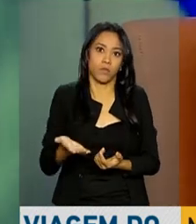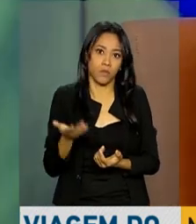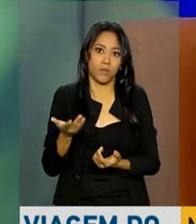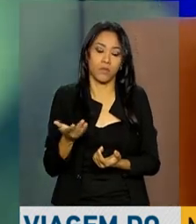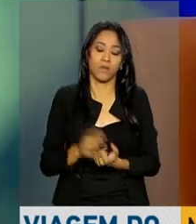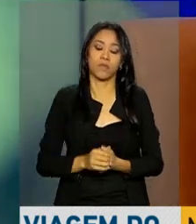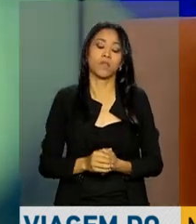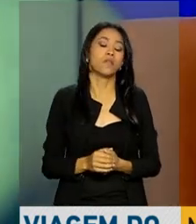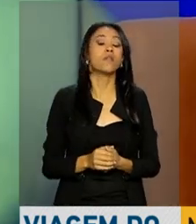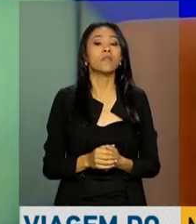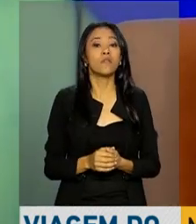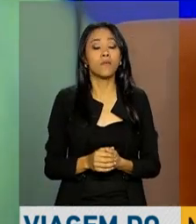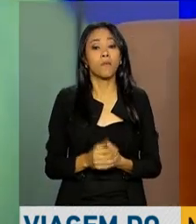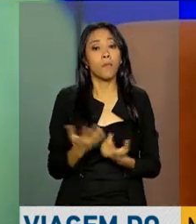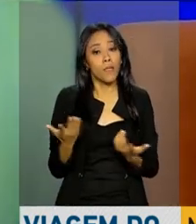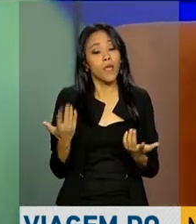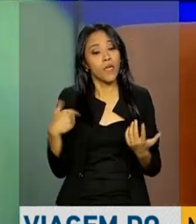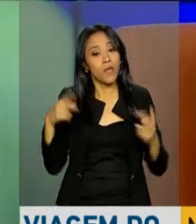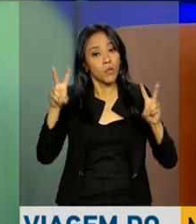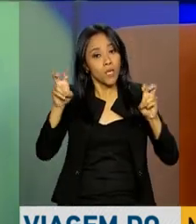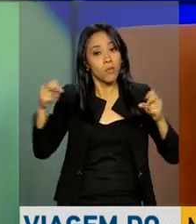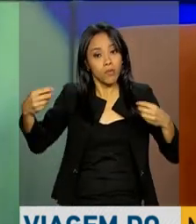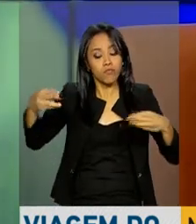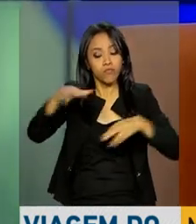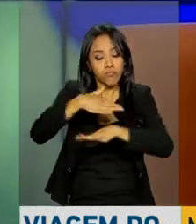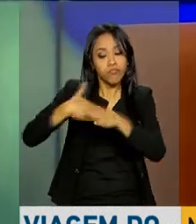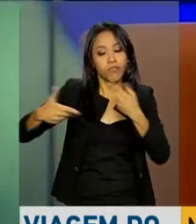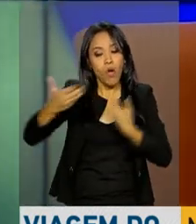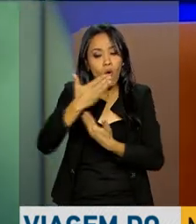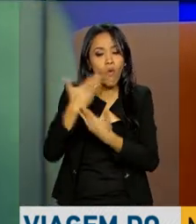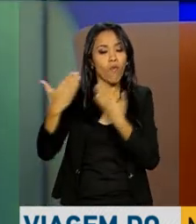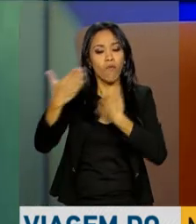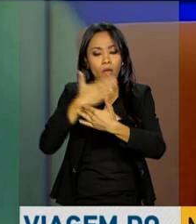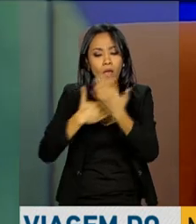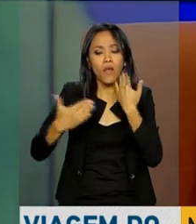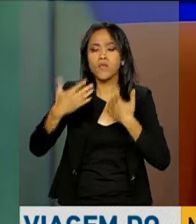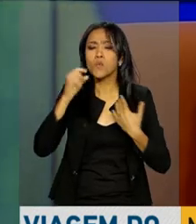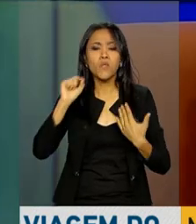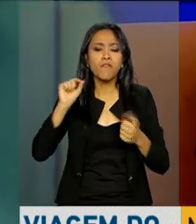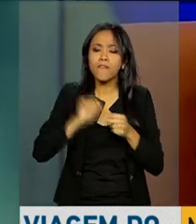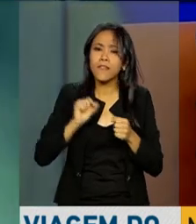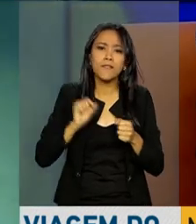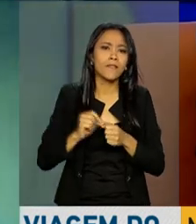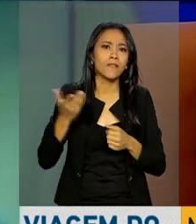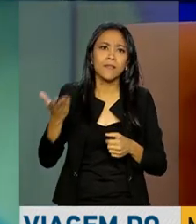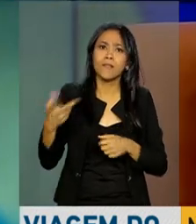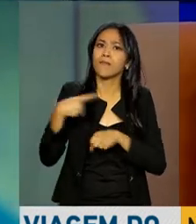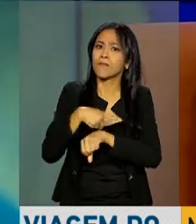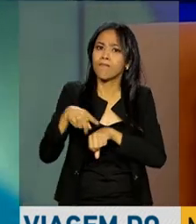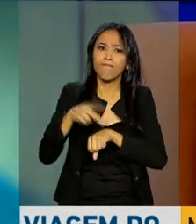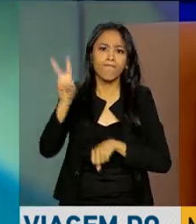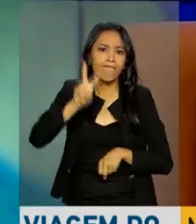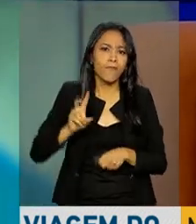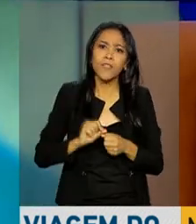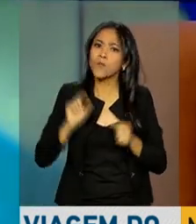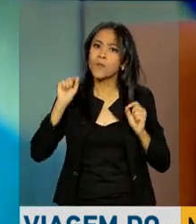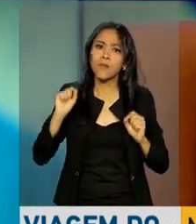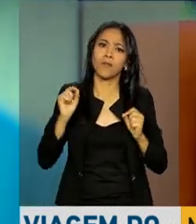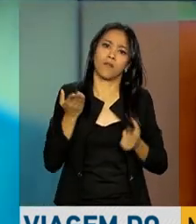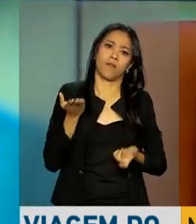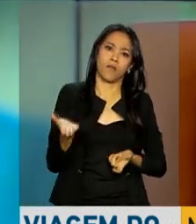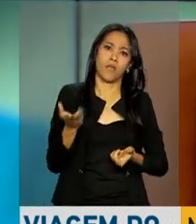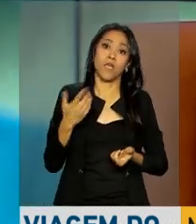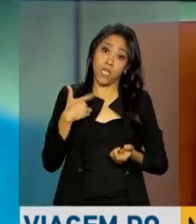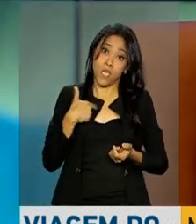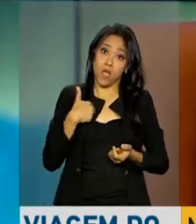refugiados venezuelanos. A conversa girou em torno do que fazer com a Venezuela. Naquela oportunidade, eu disse ao